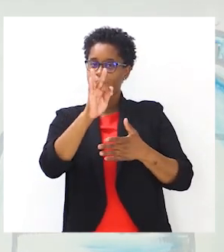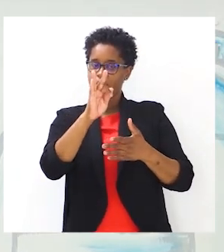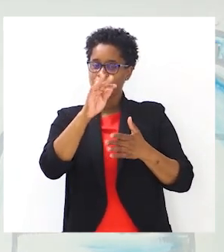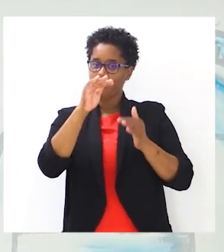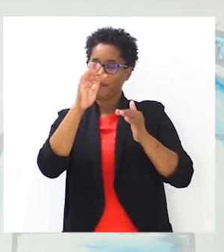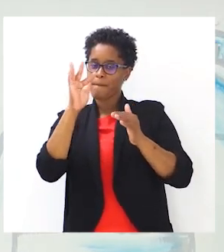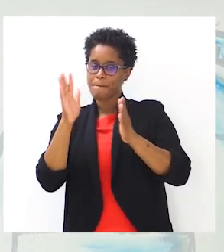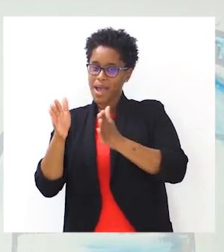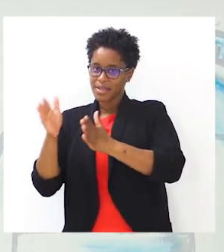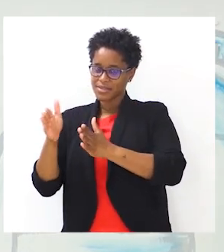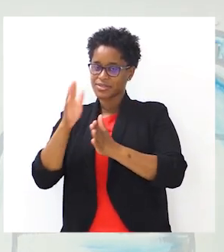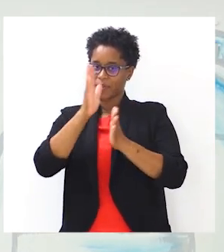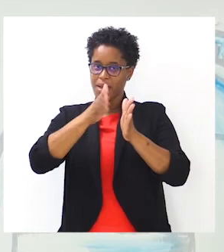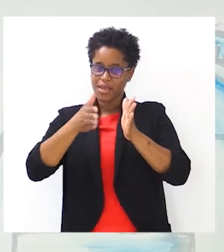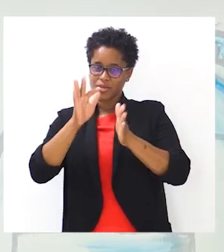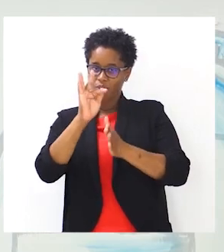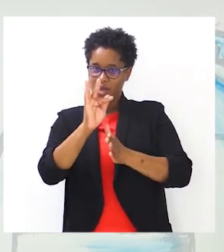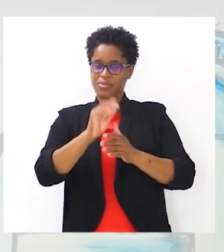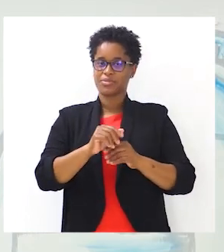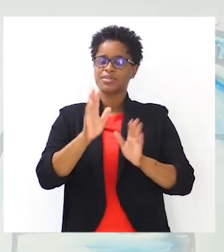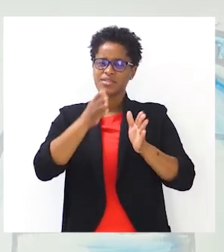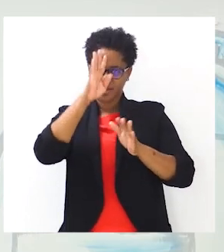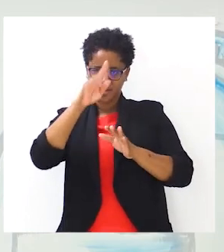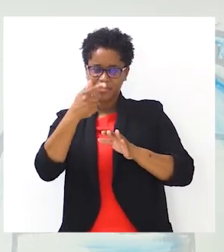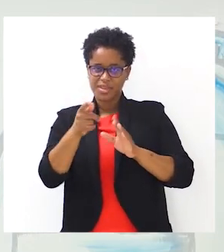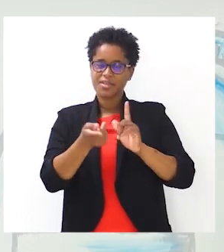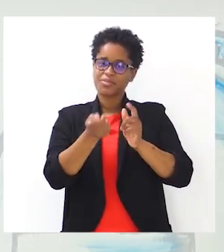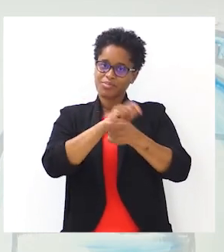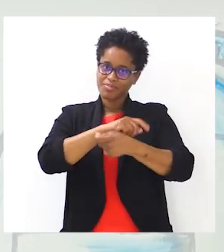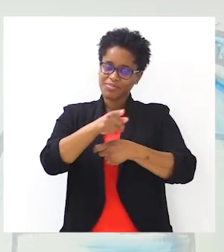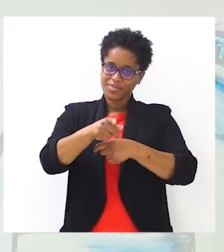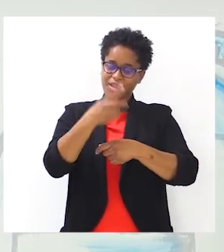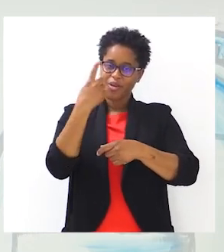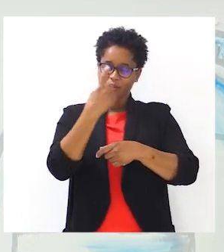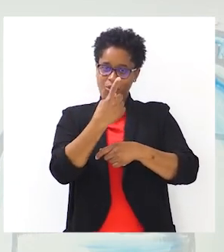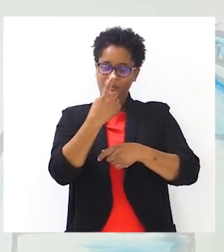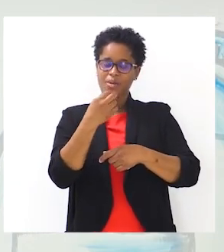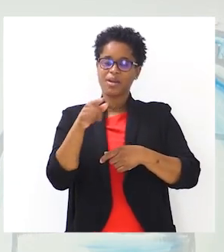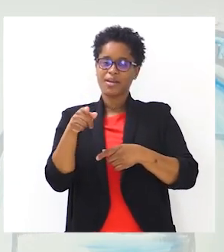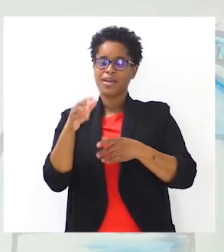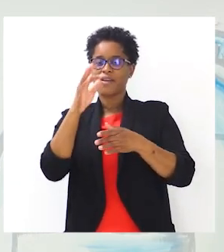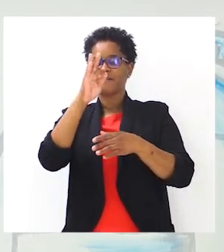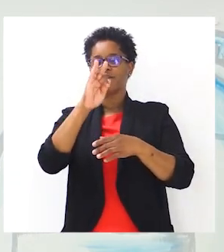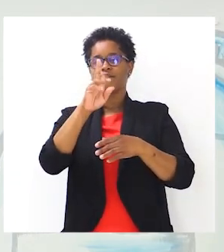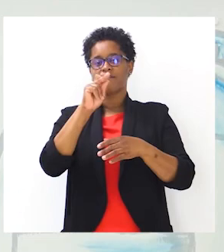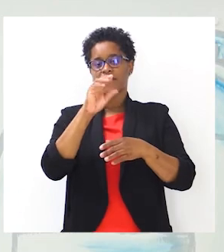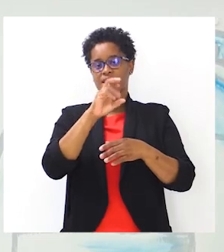4 partes. Então já sabem que tem que transformar uma unidade em